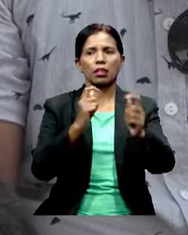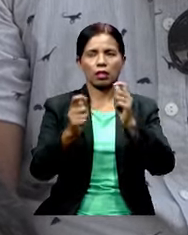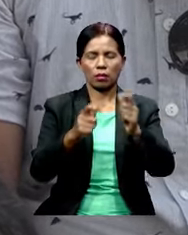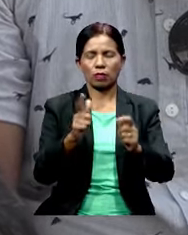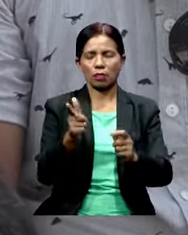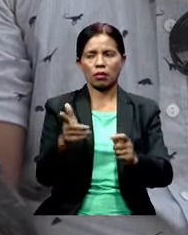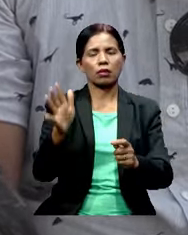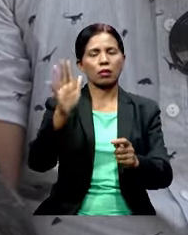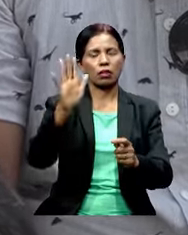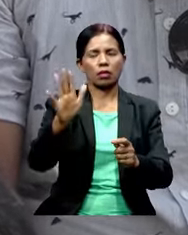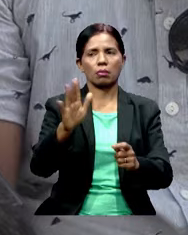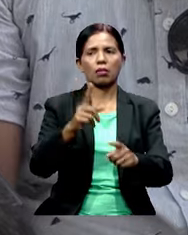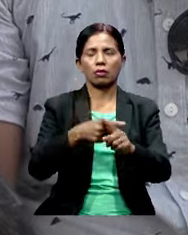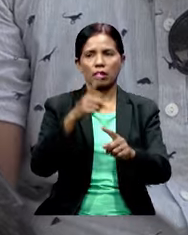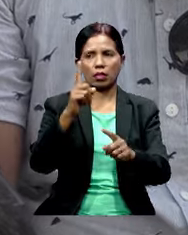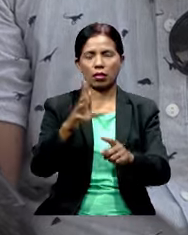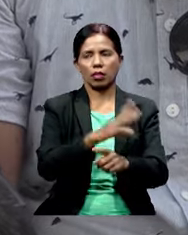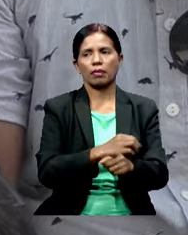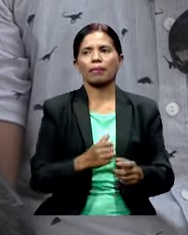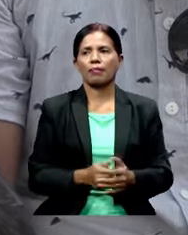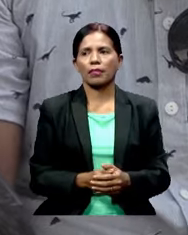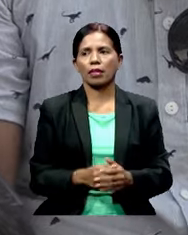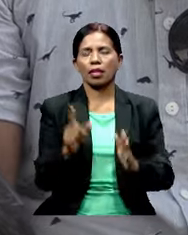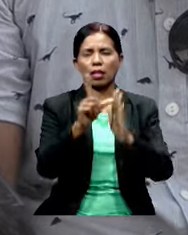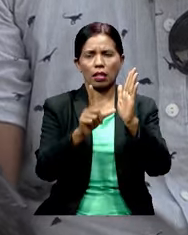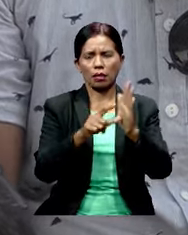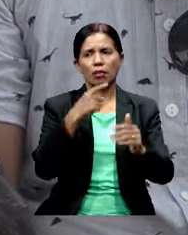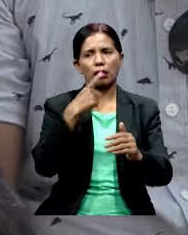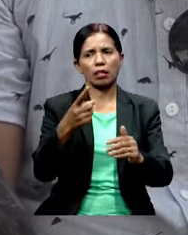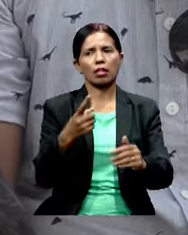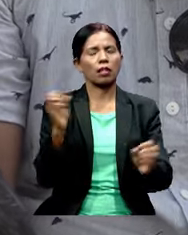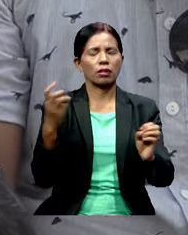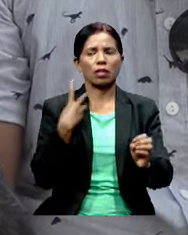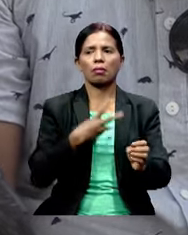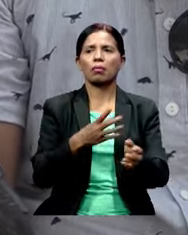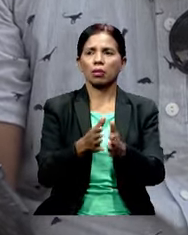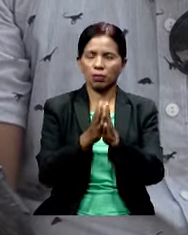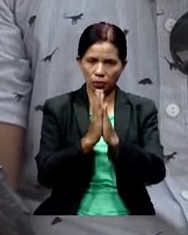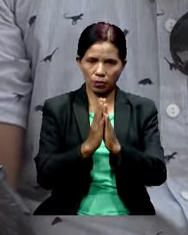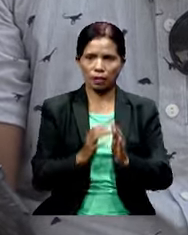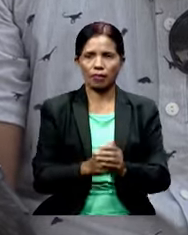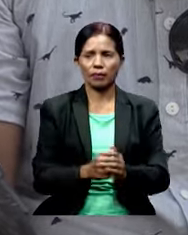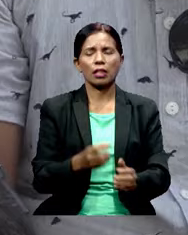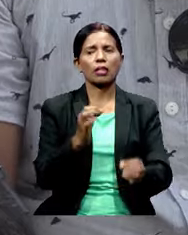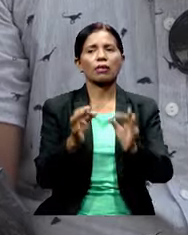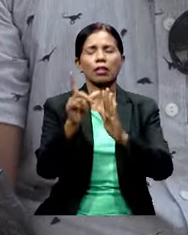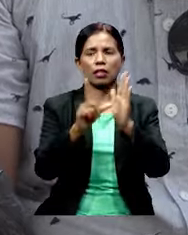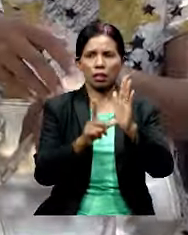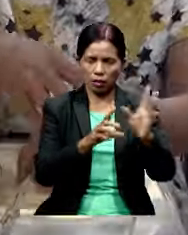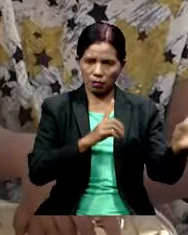mês tanto contratados tanto permanente ne lei ma hatete laos hami ma kizizi se lei ya ona